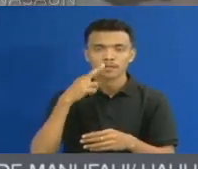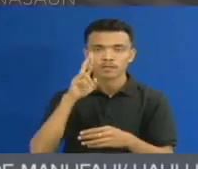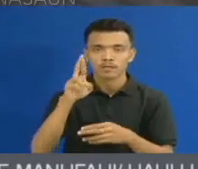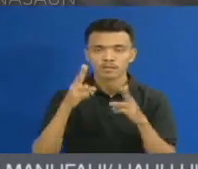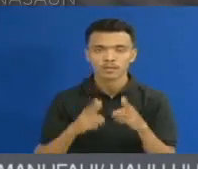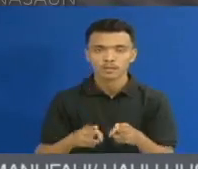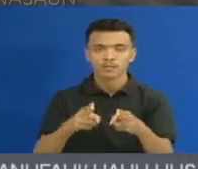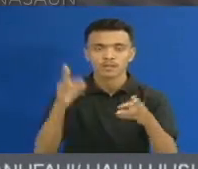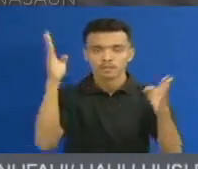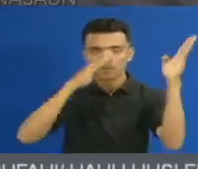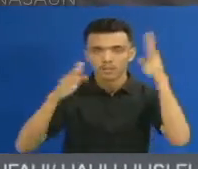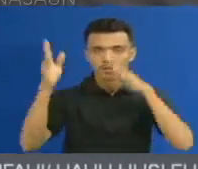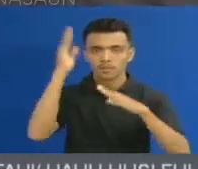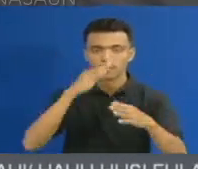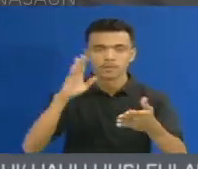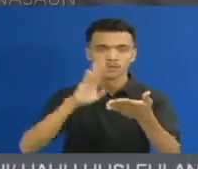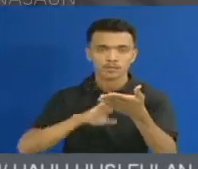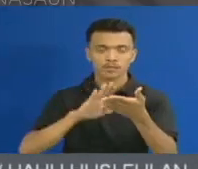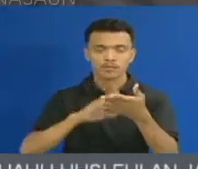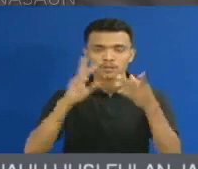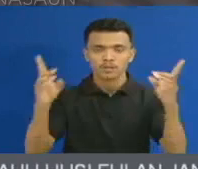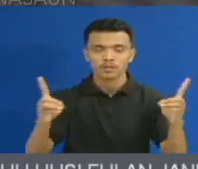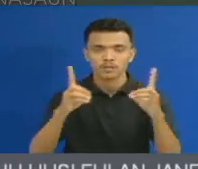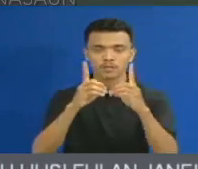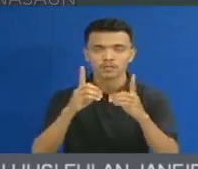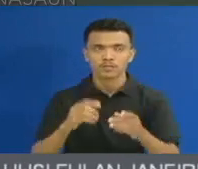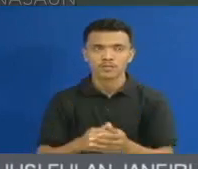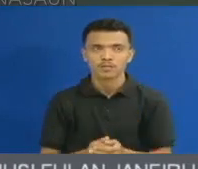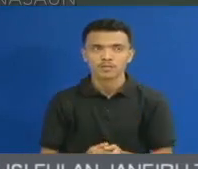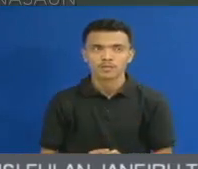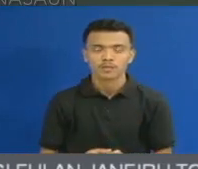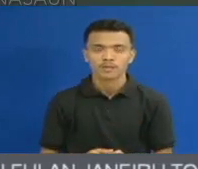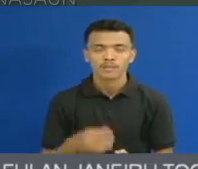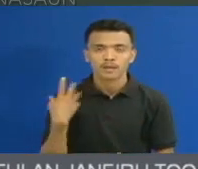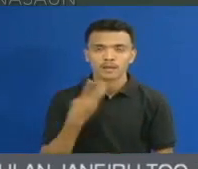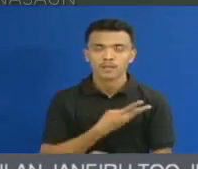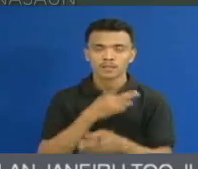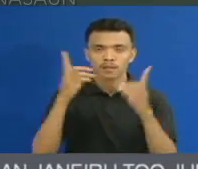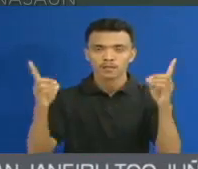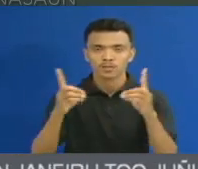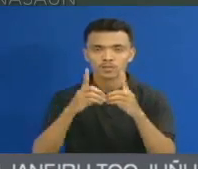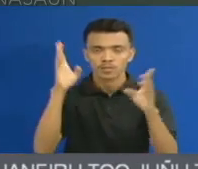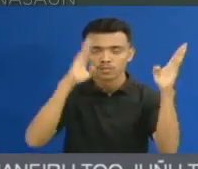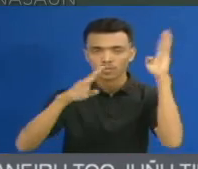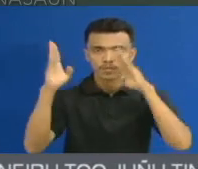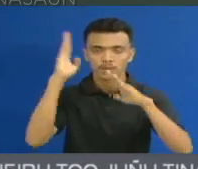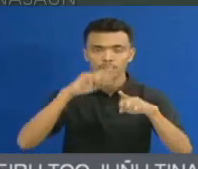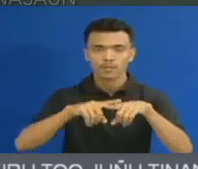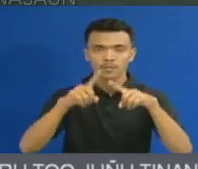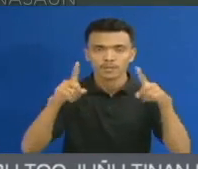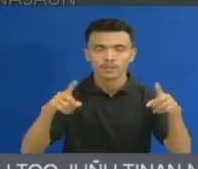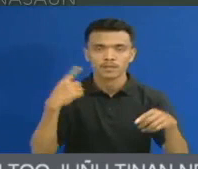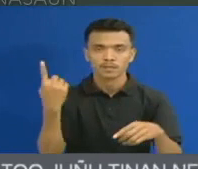lalais problema nebe escola ne enfrenta. Mesmo que a mim enfrenta problemas nebe, né, a mim sempre